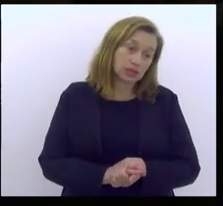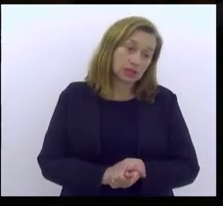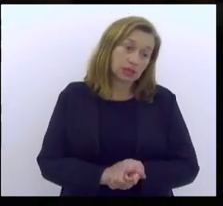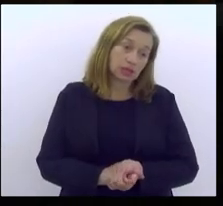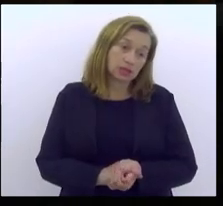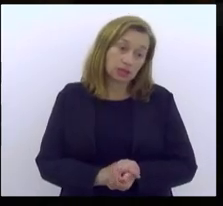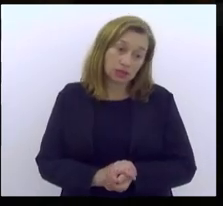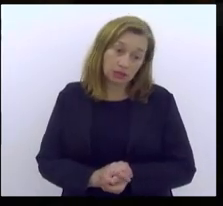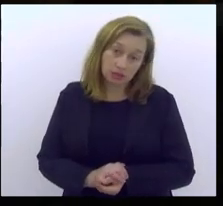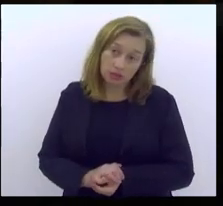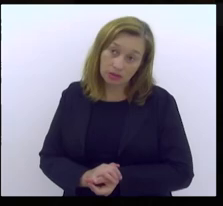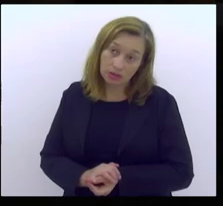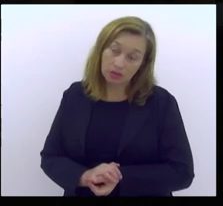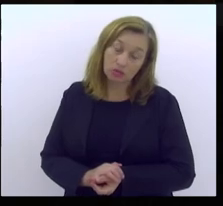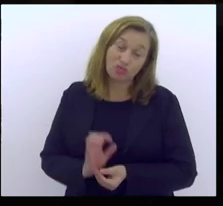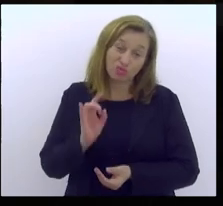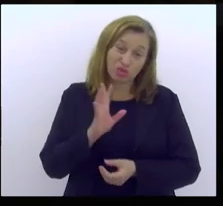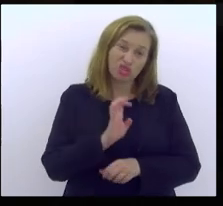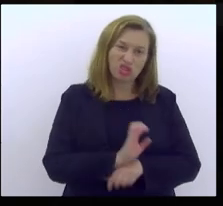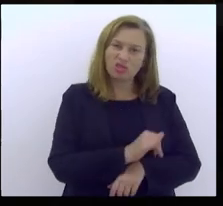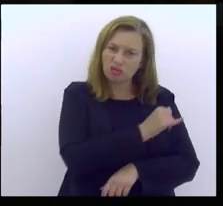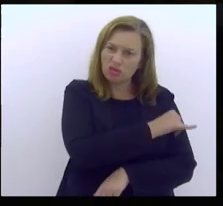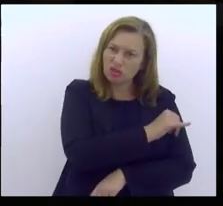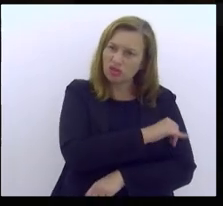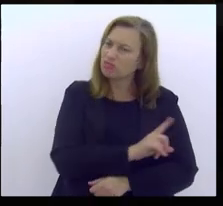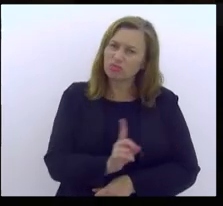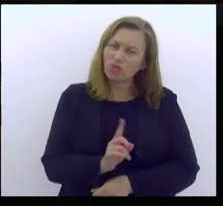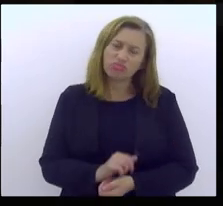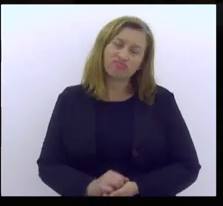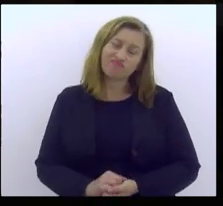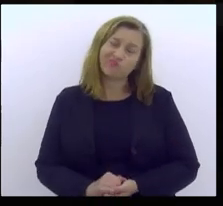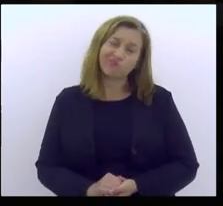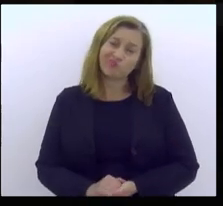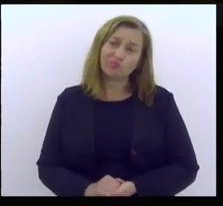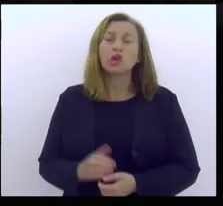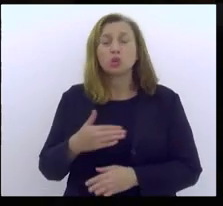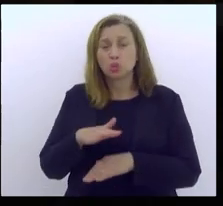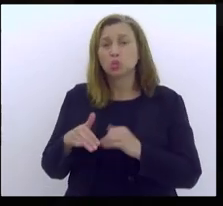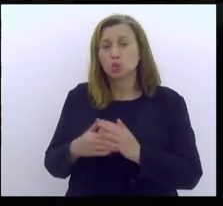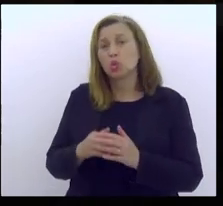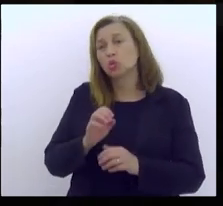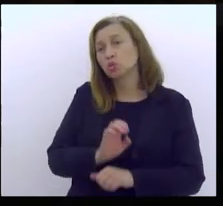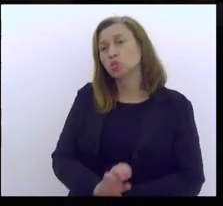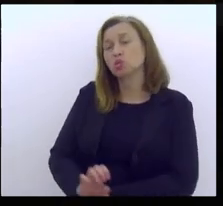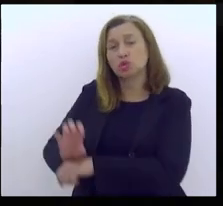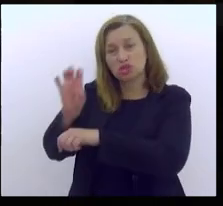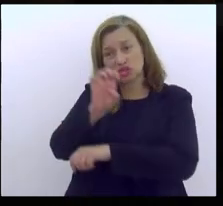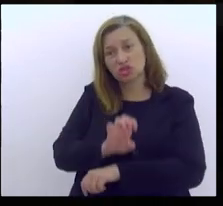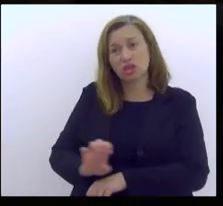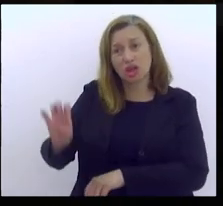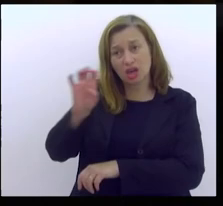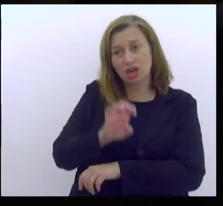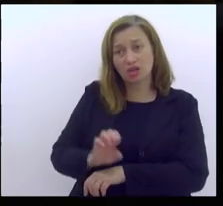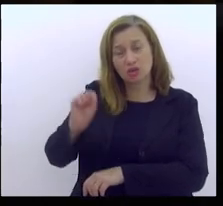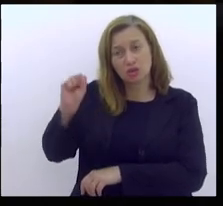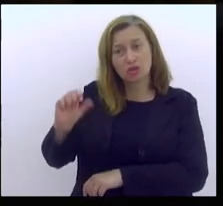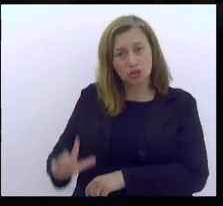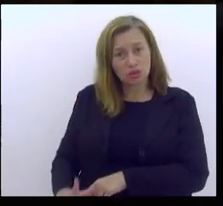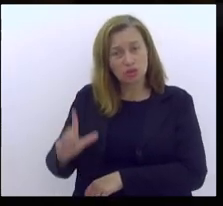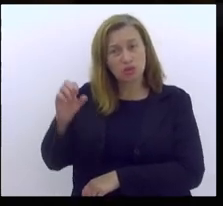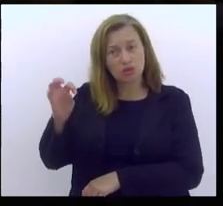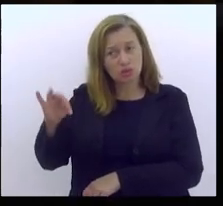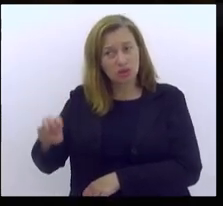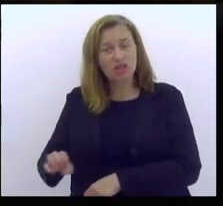Isto é só o Estado do Rio de Janeiro? Não. Todos os estados do Sul-Sudeste querem essa